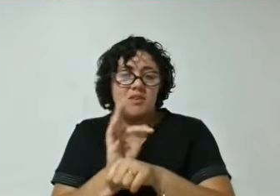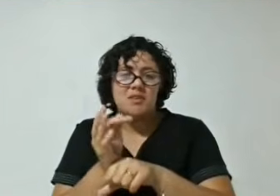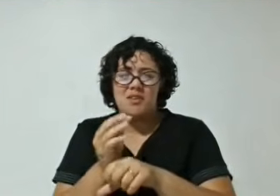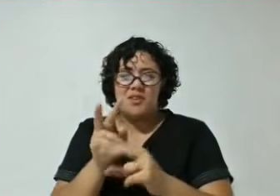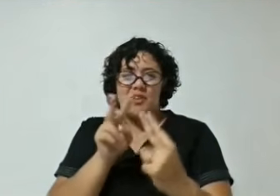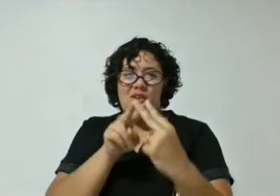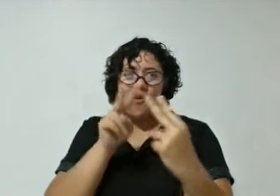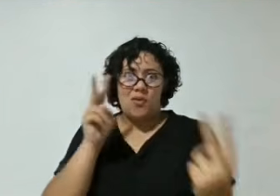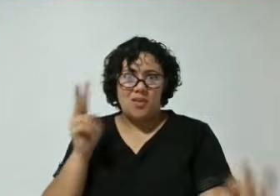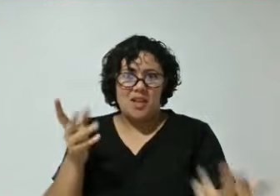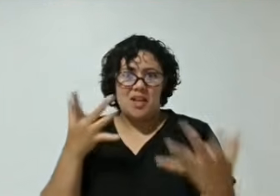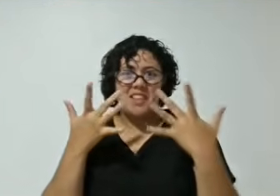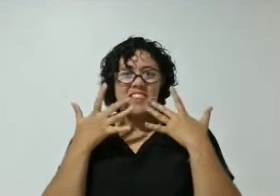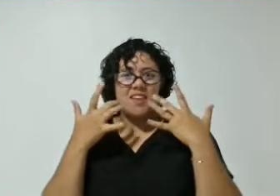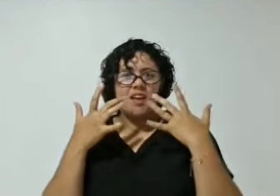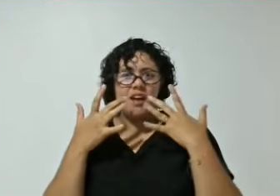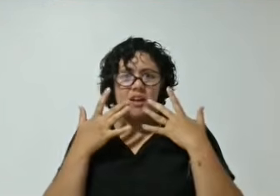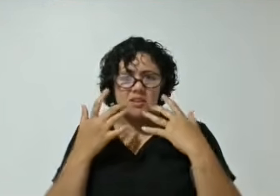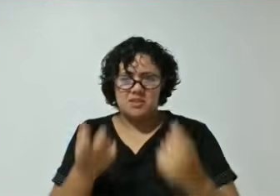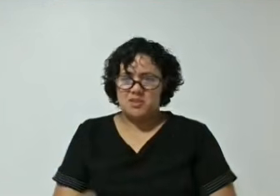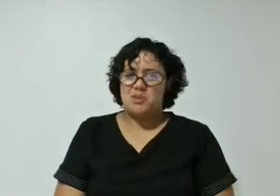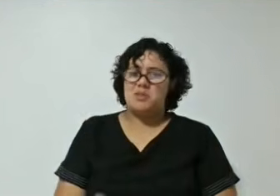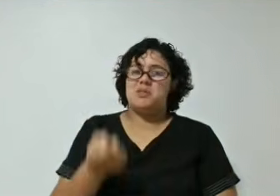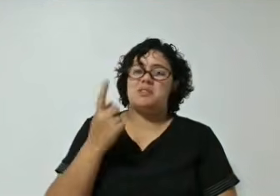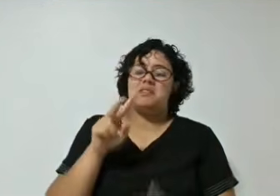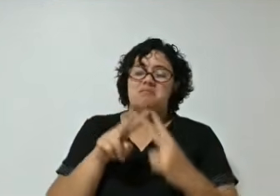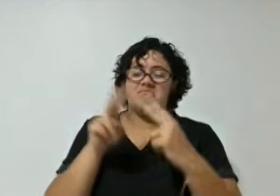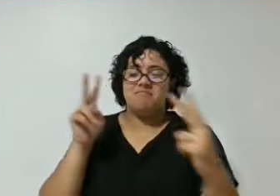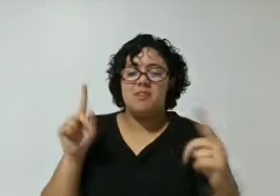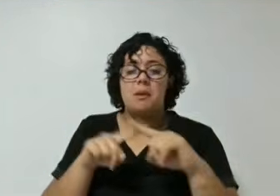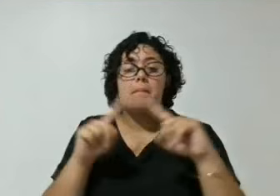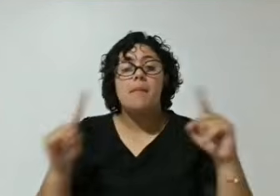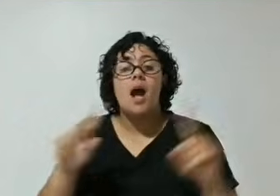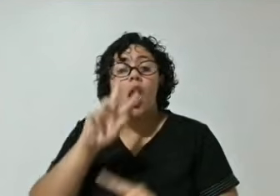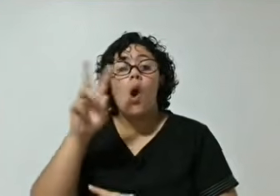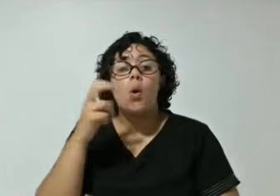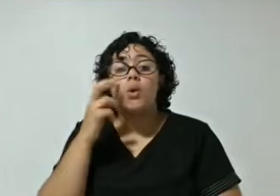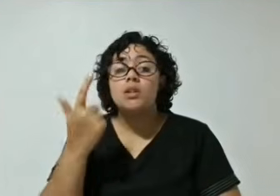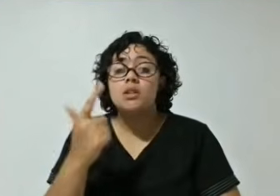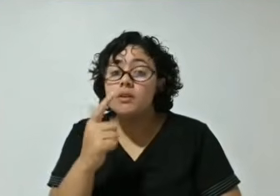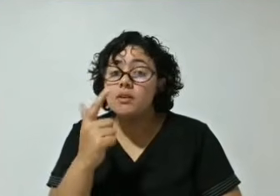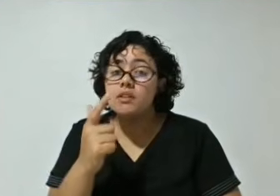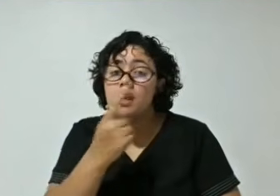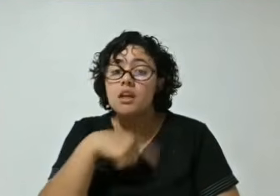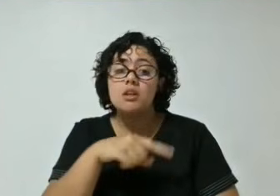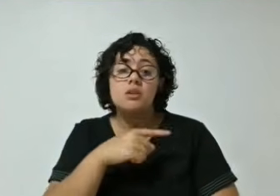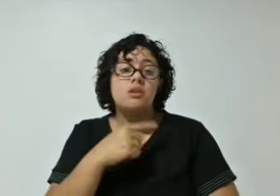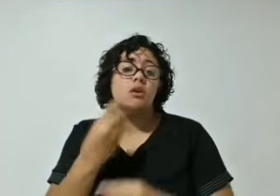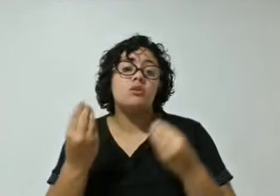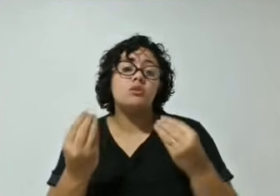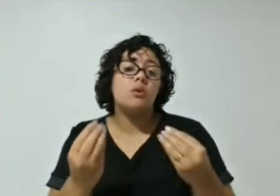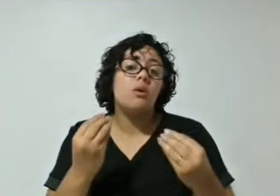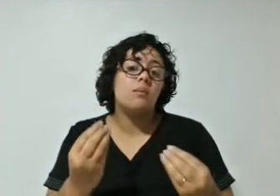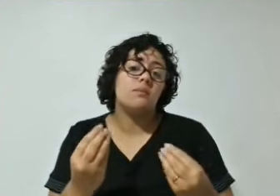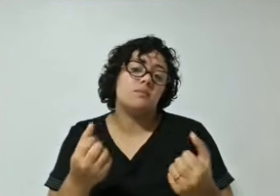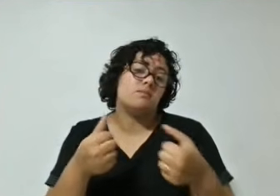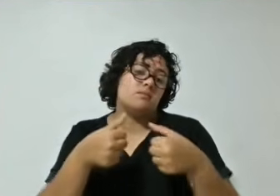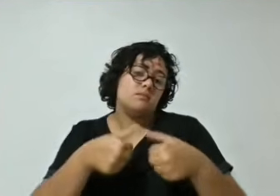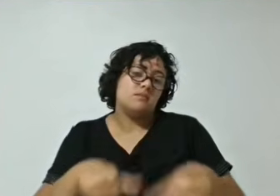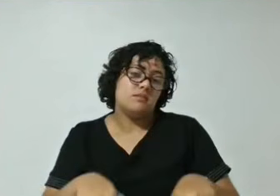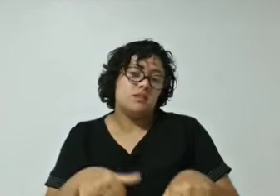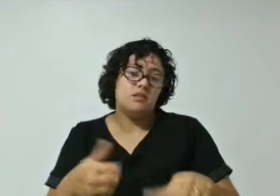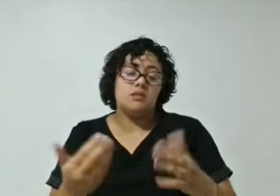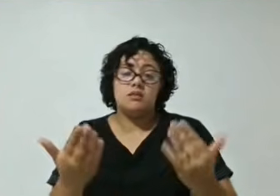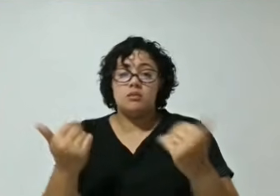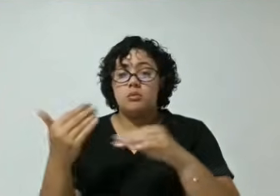teatro também é do encontro, mas a gente viu que sem cultura a gente não dá conta de ficar. Então, vamos participar da cultura da